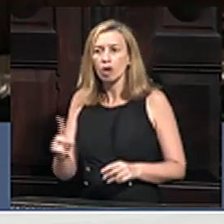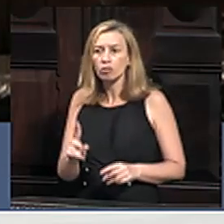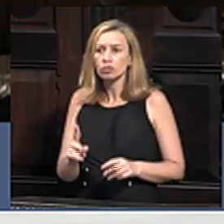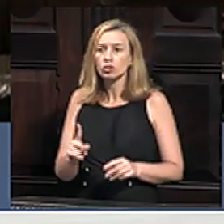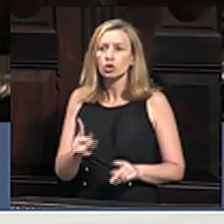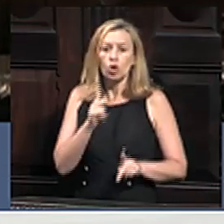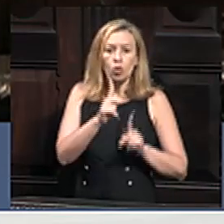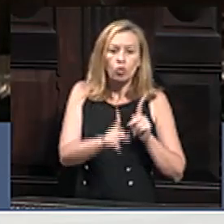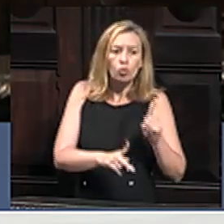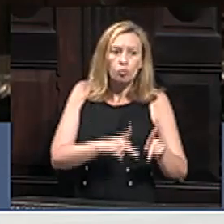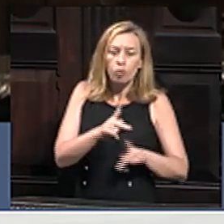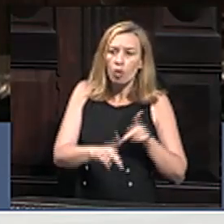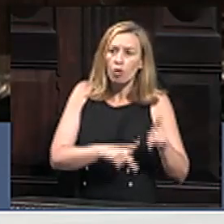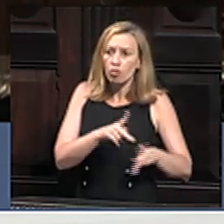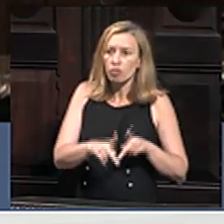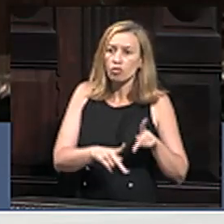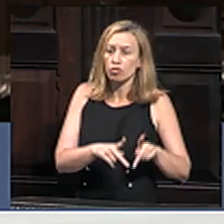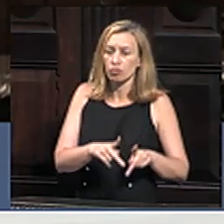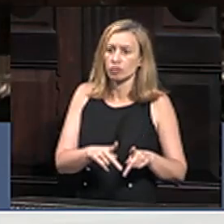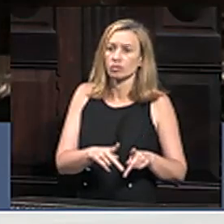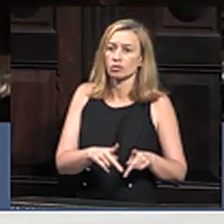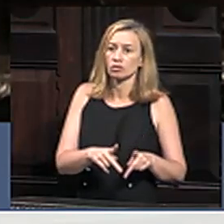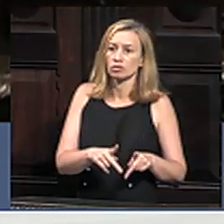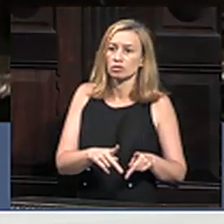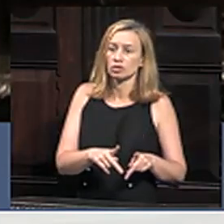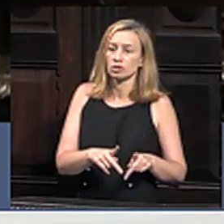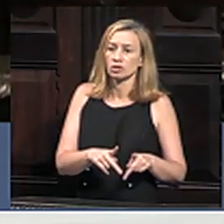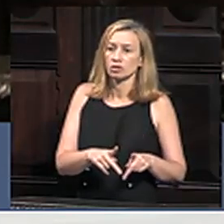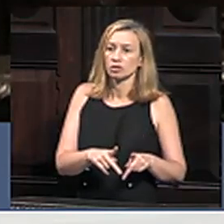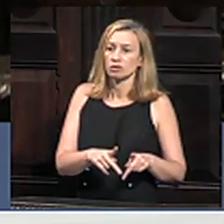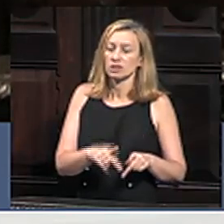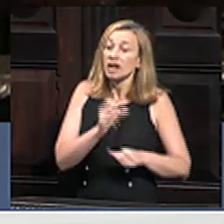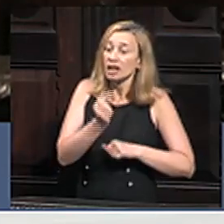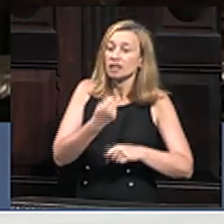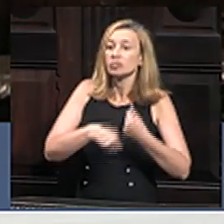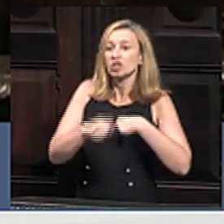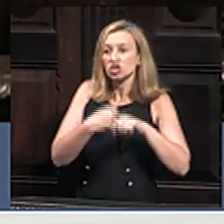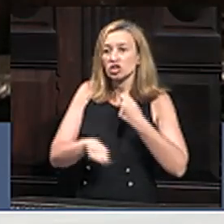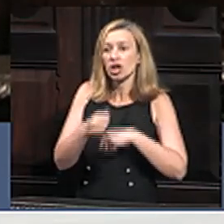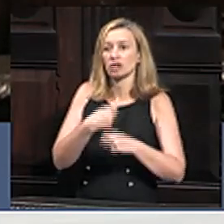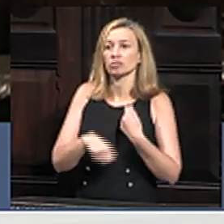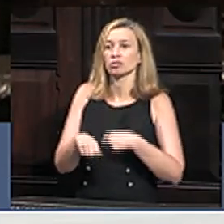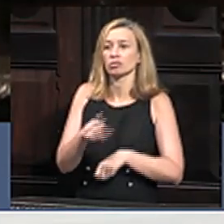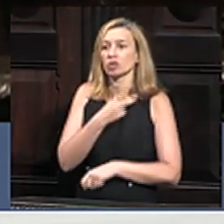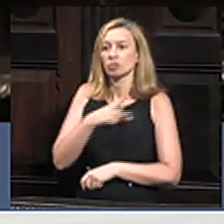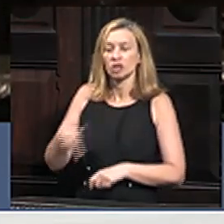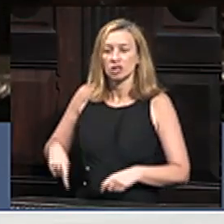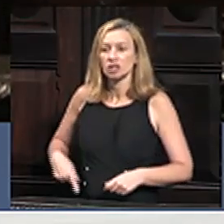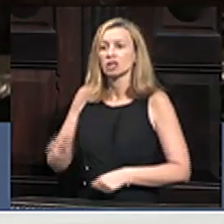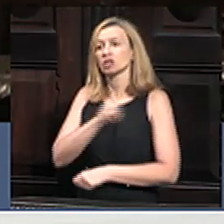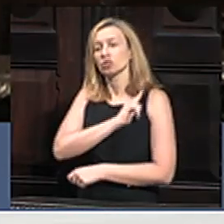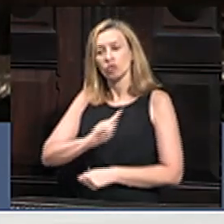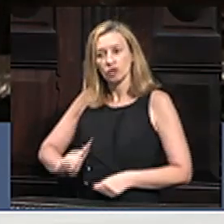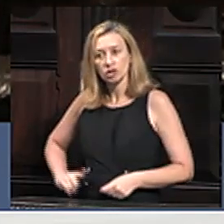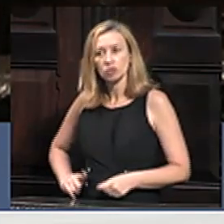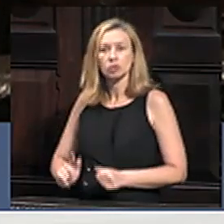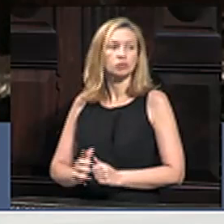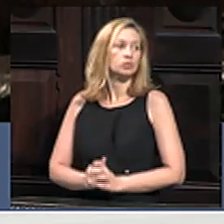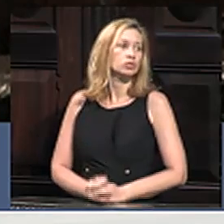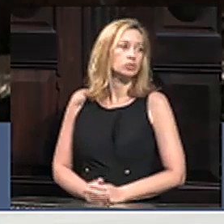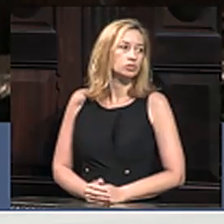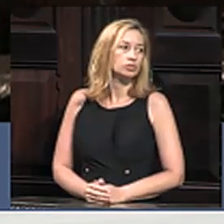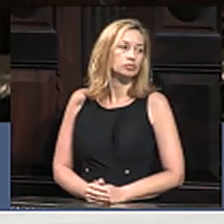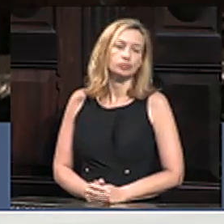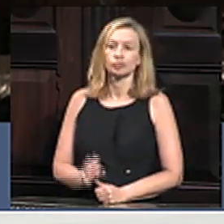ser governado por aquele que teve a maioria de votos na presidência da República e